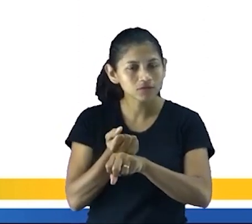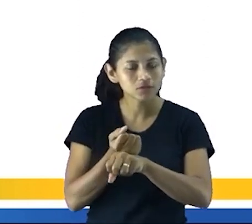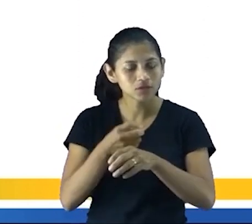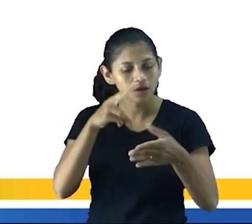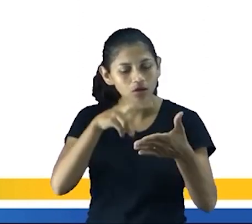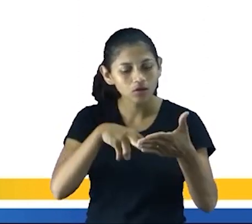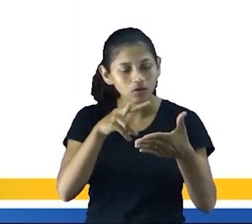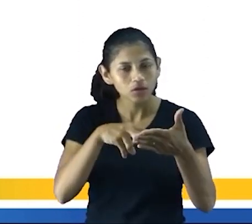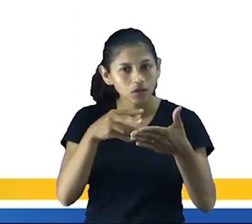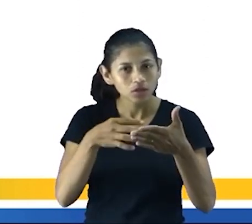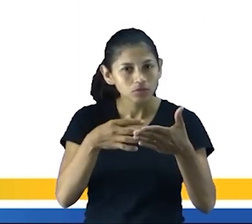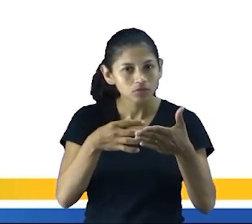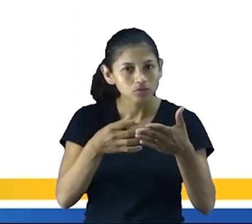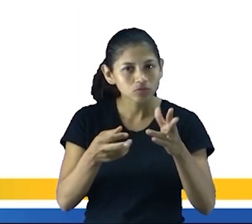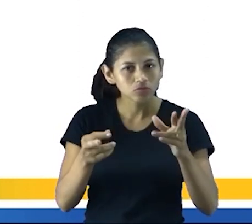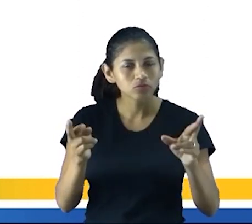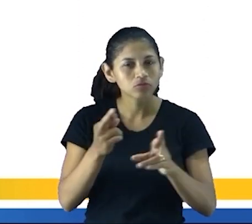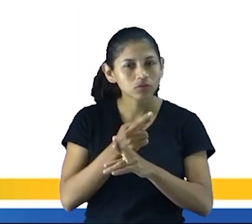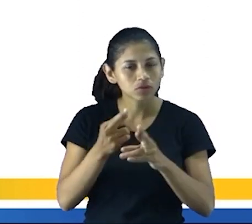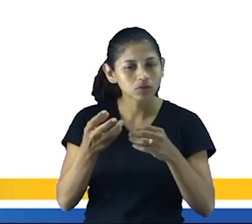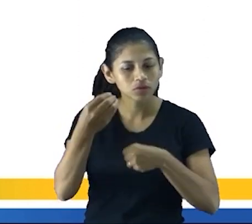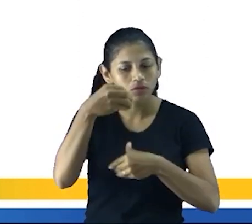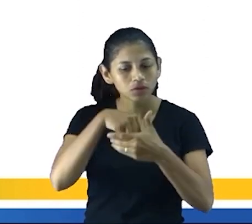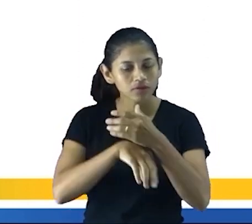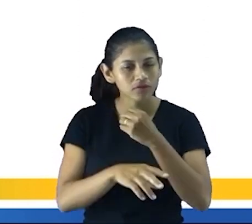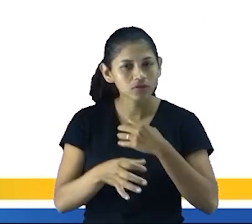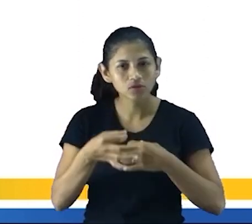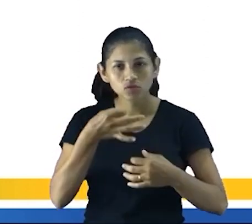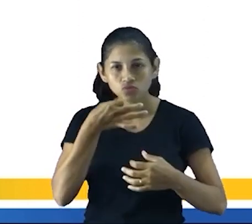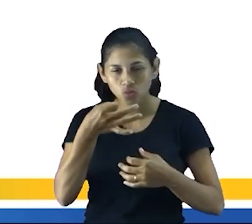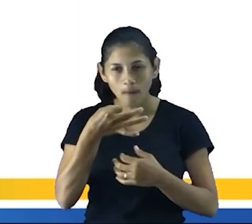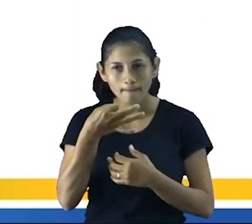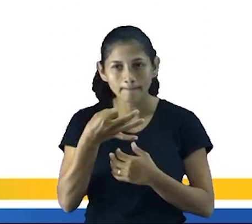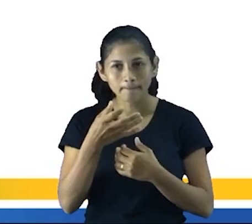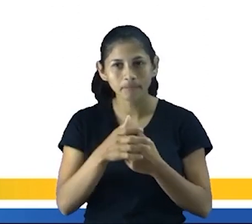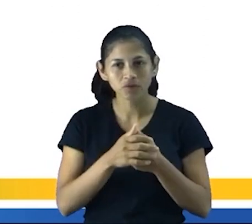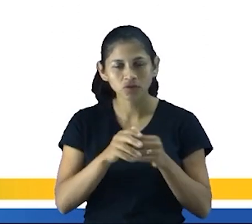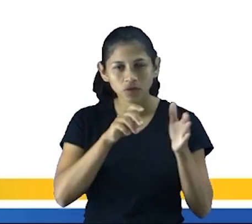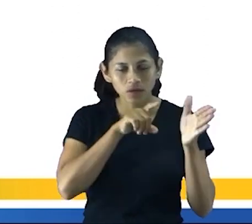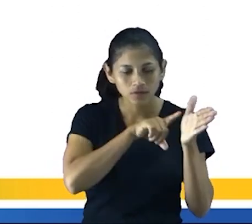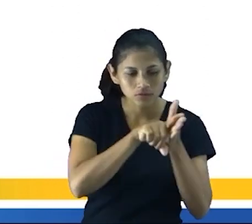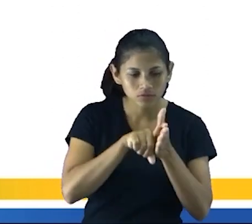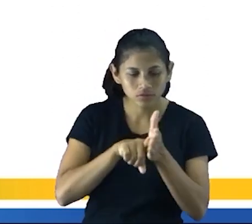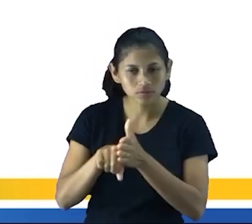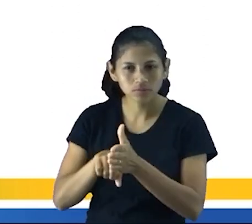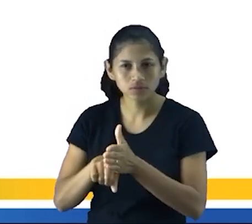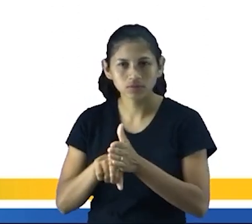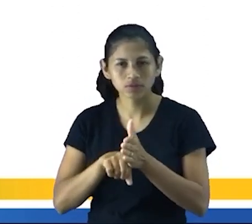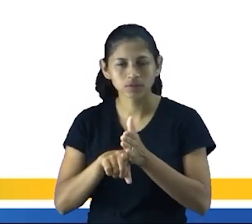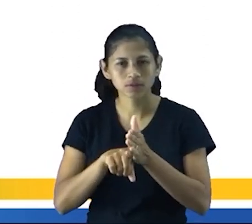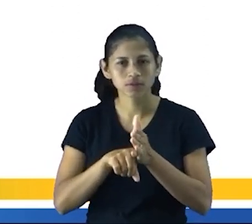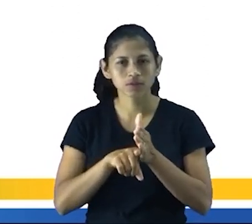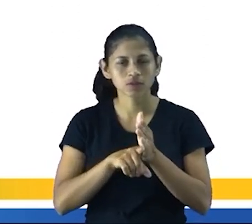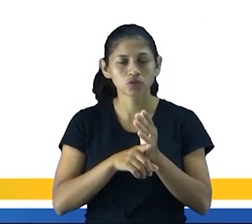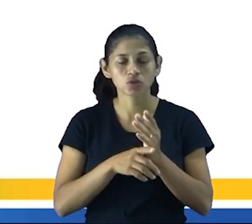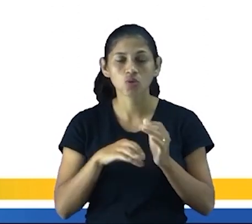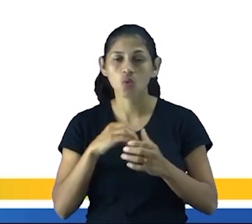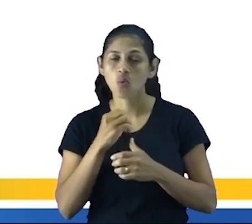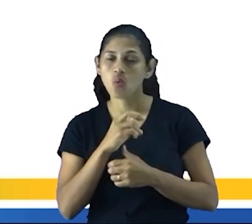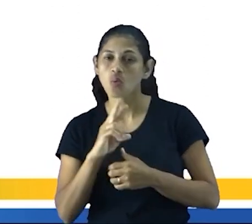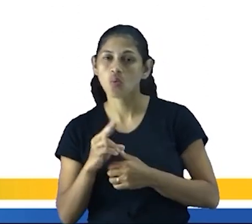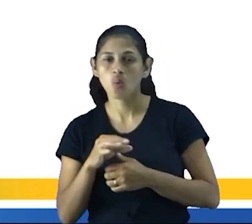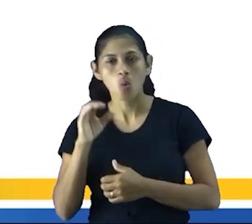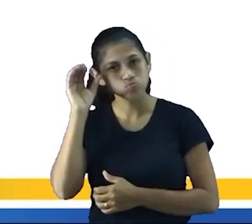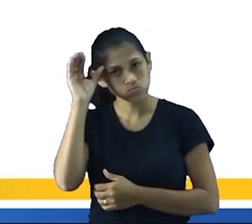de sua opinião e juízo de valor fundamentado em pesquisas que realizaram ou conhecimentos que possuem. Então, aqui